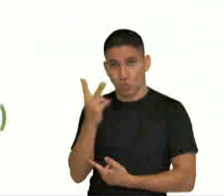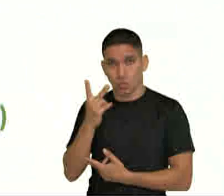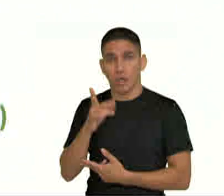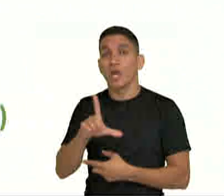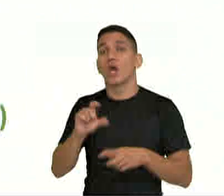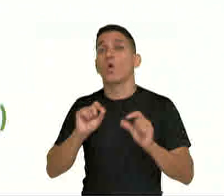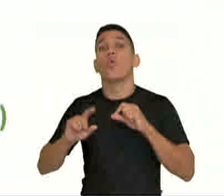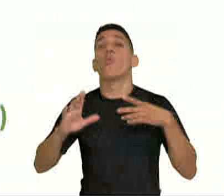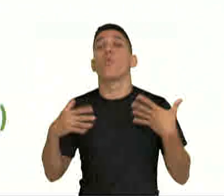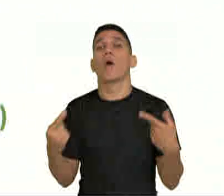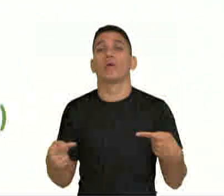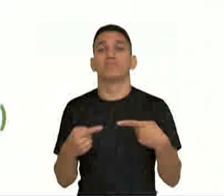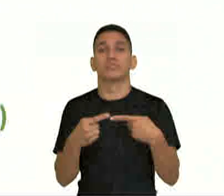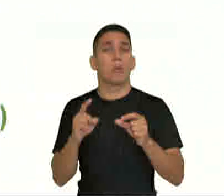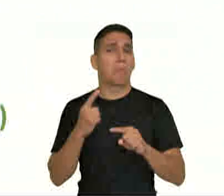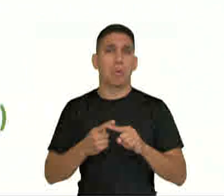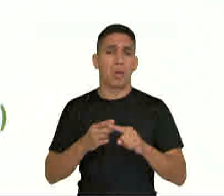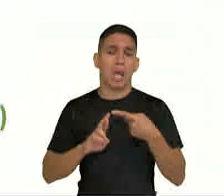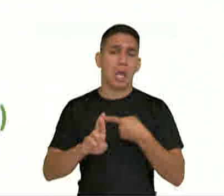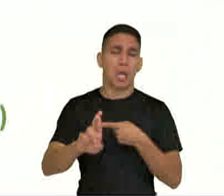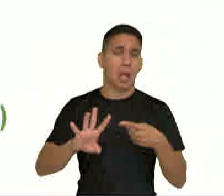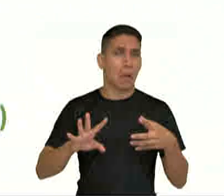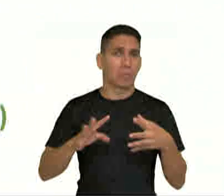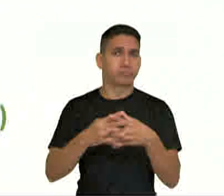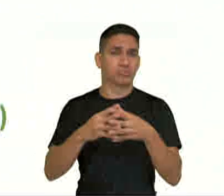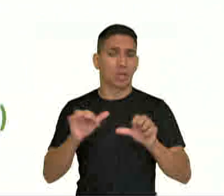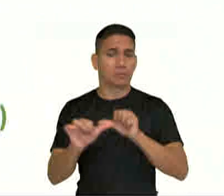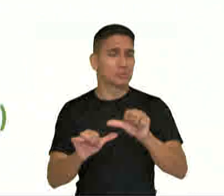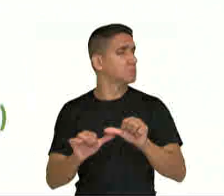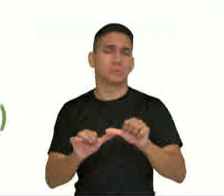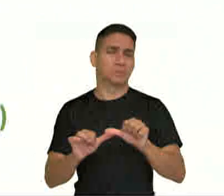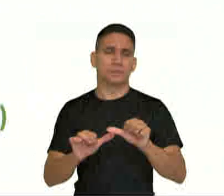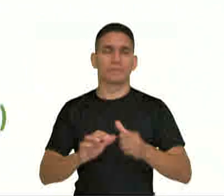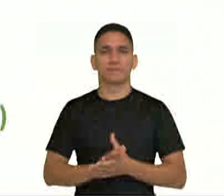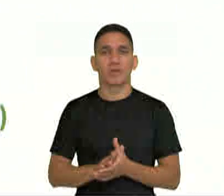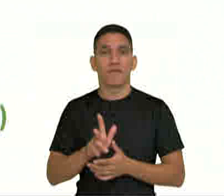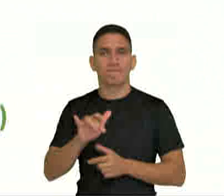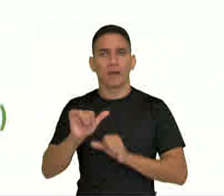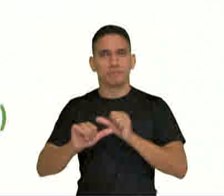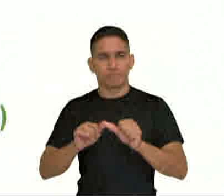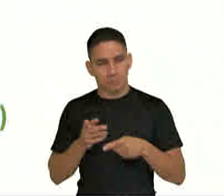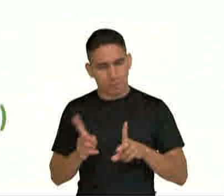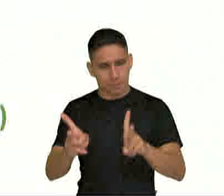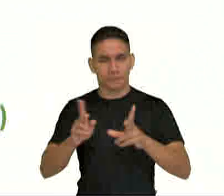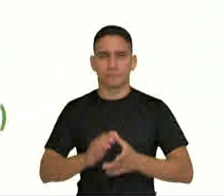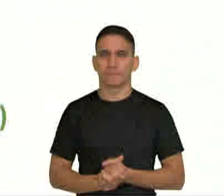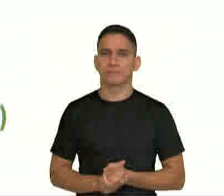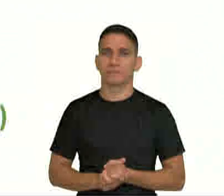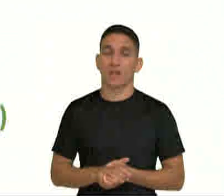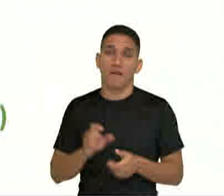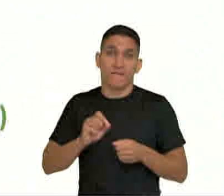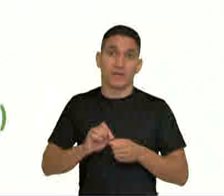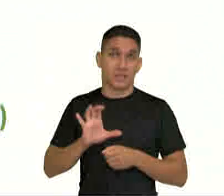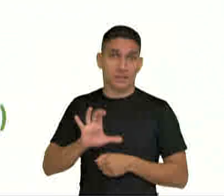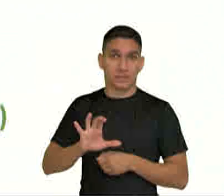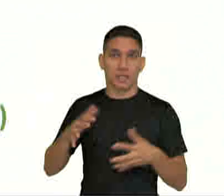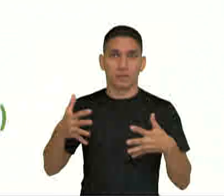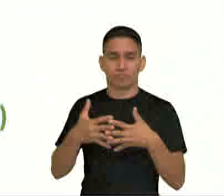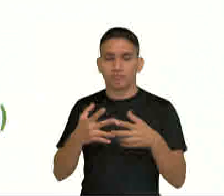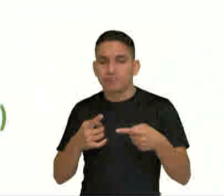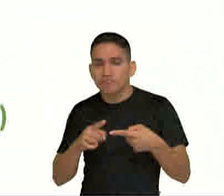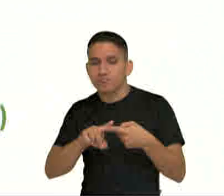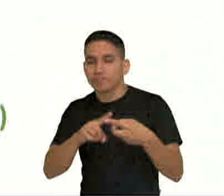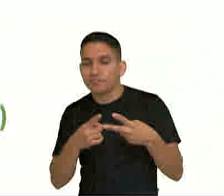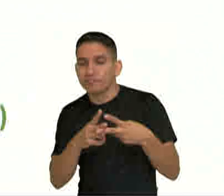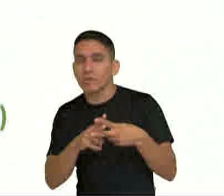Escolher uma, porque não vai interferir no resultado nesse caso, tá? Então, você pode pegar qualquer um deles. Vou fazer aqui o cruzamento, escolhi ali, ó,